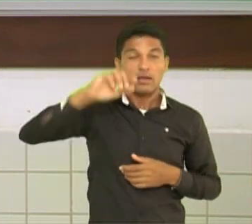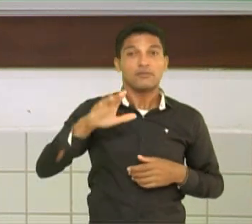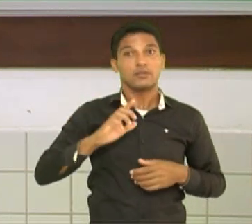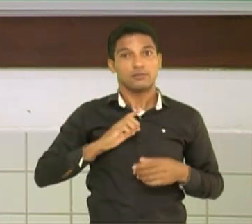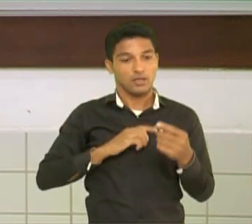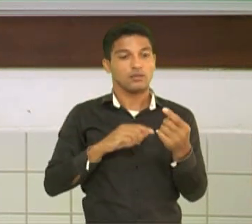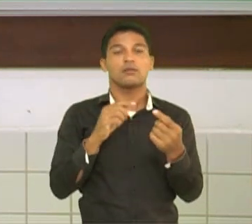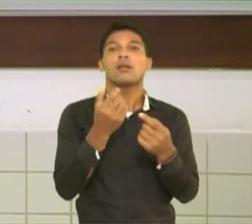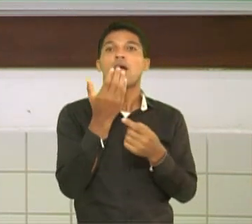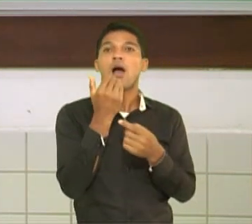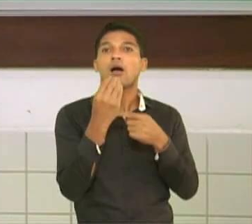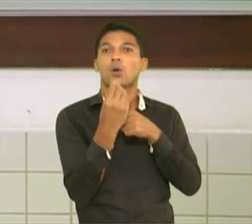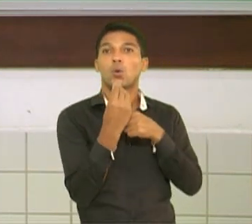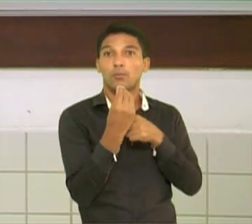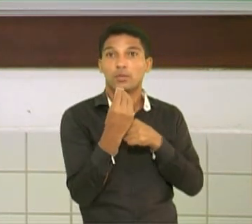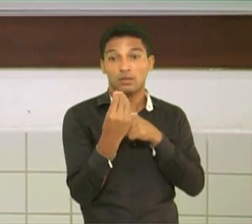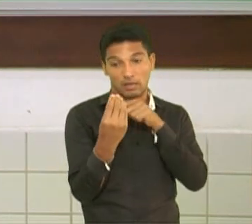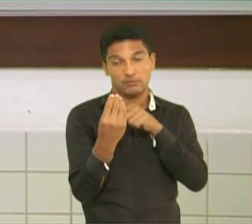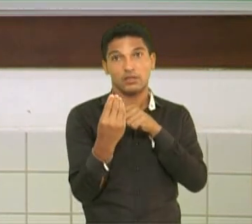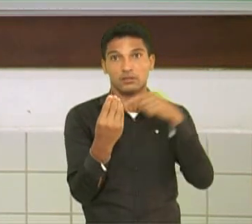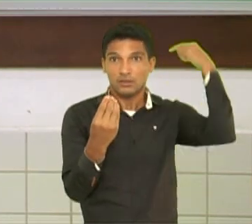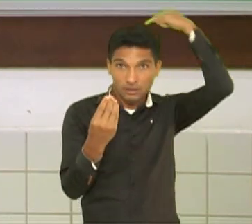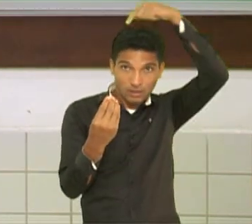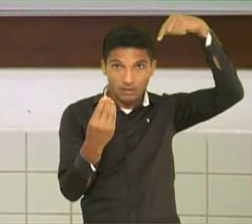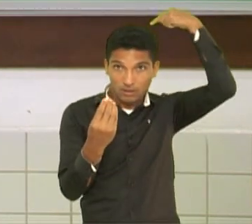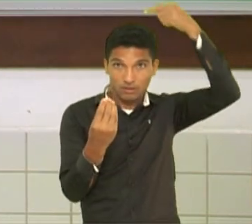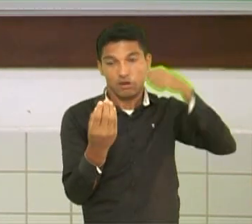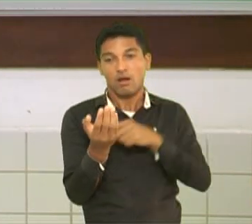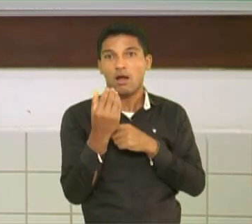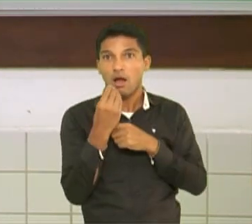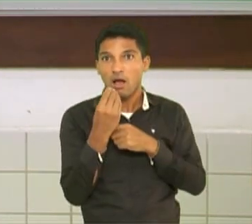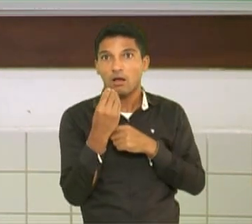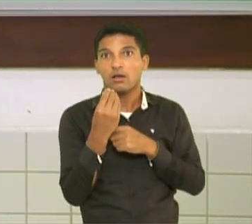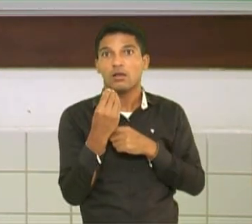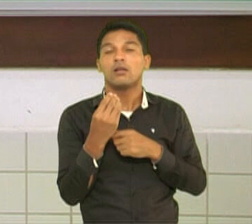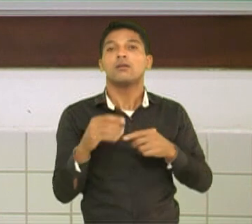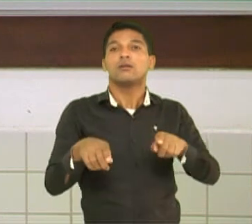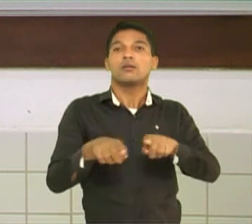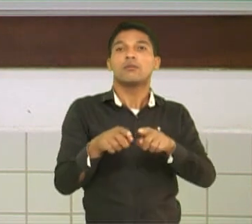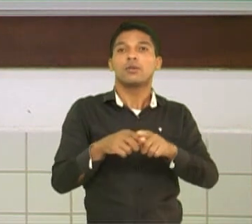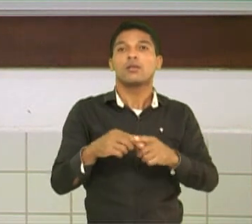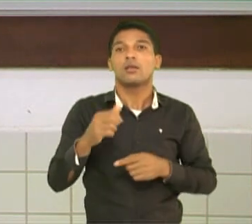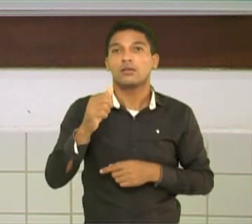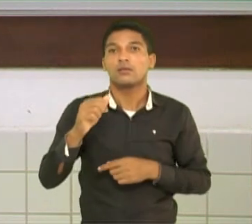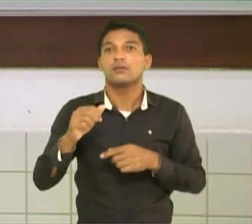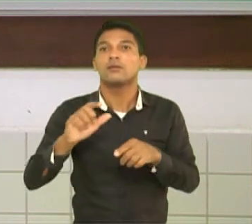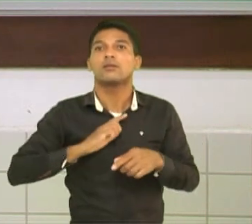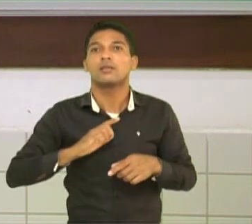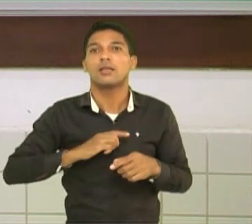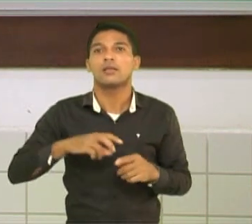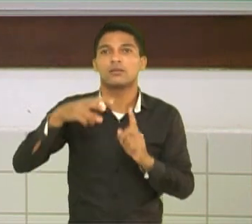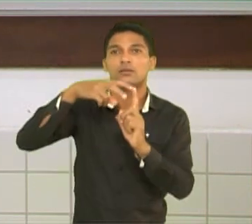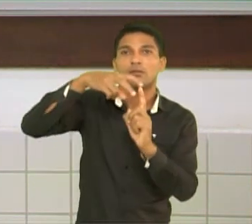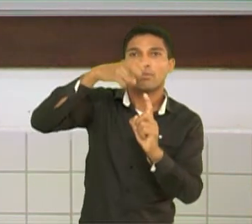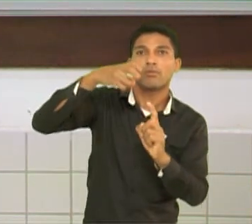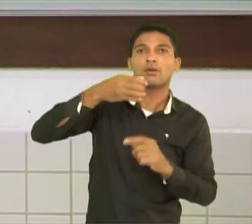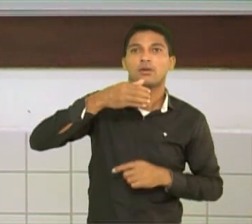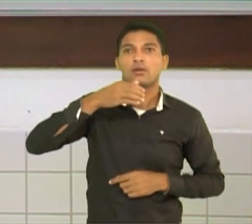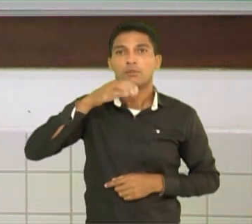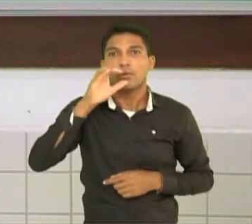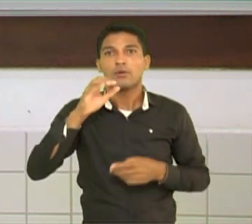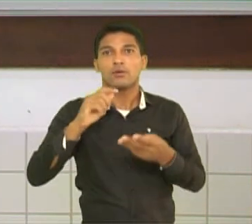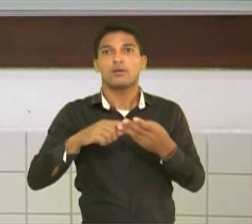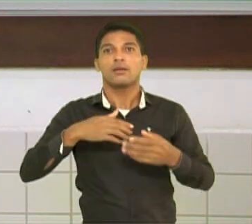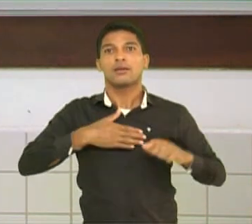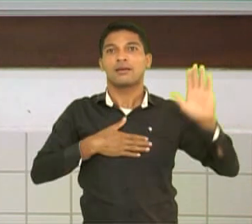sagrados, bebidas sagradas ou não, danças, músicas, apresentações, inclusive tendo bastante ligação com